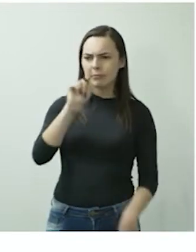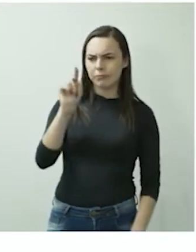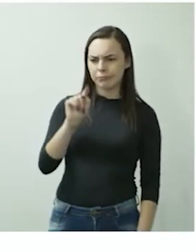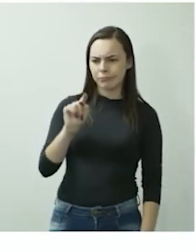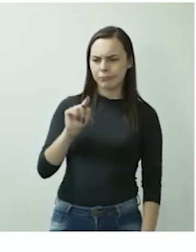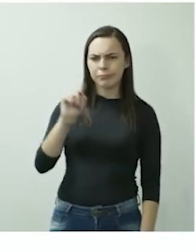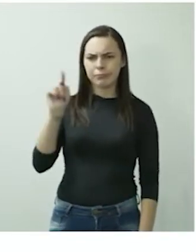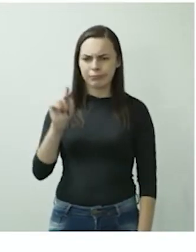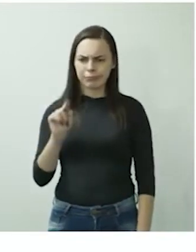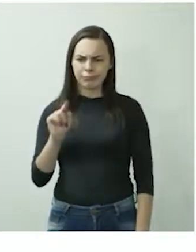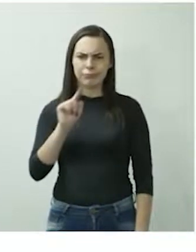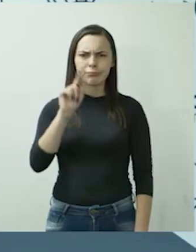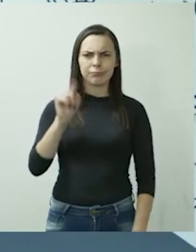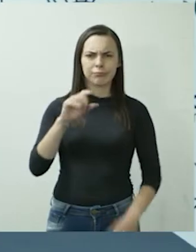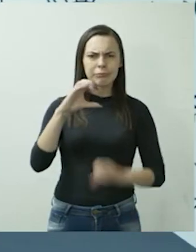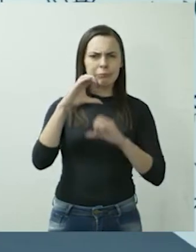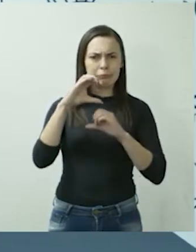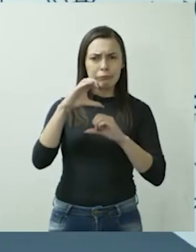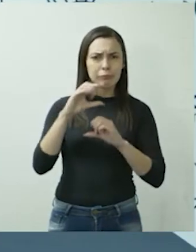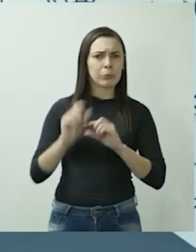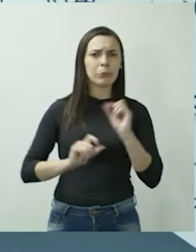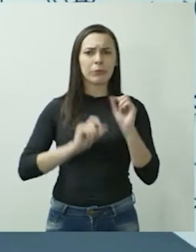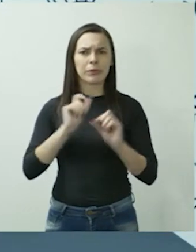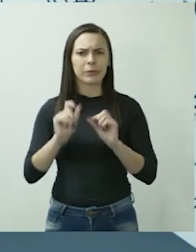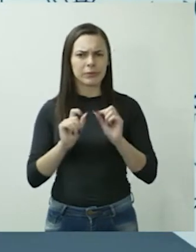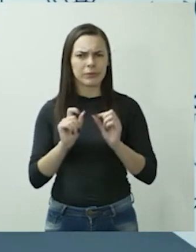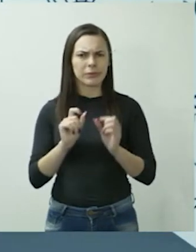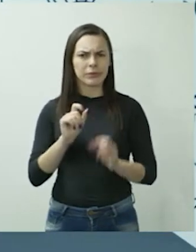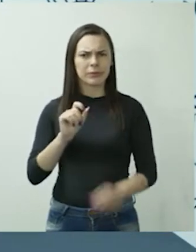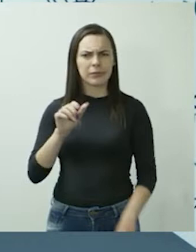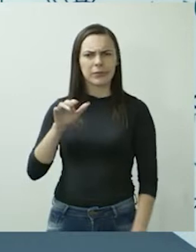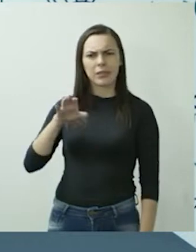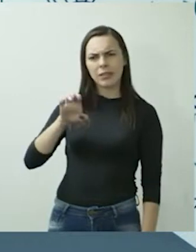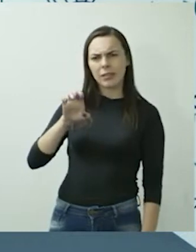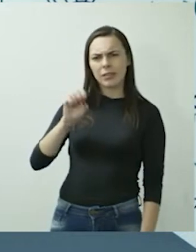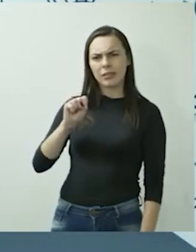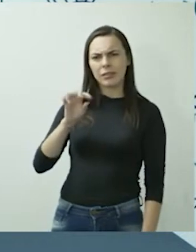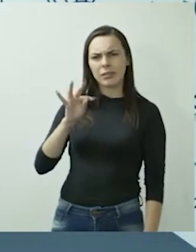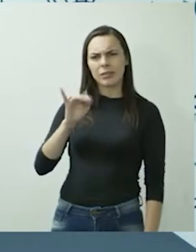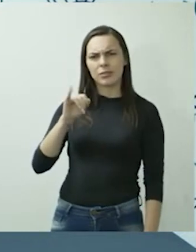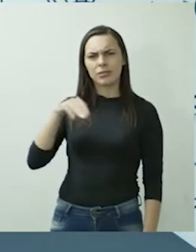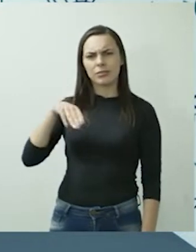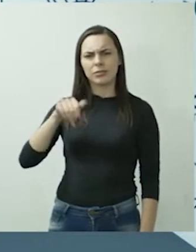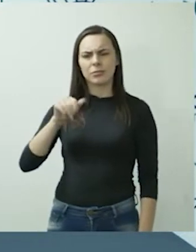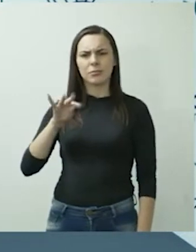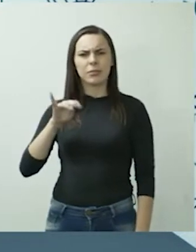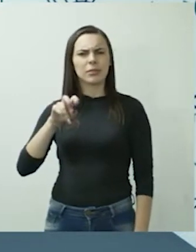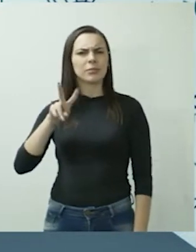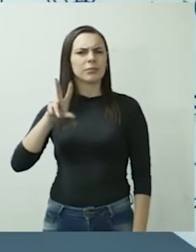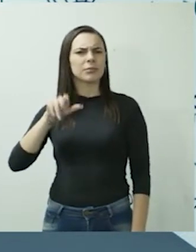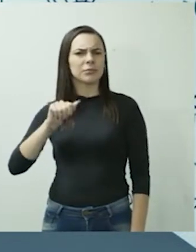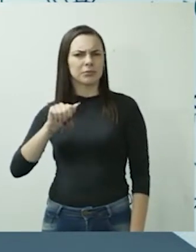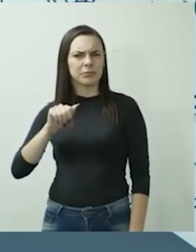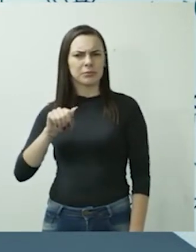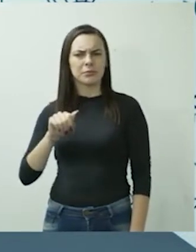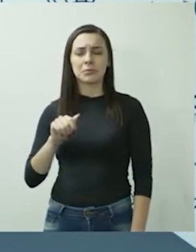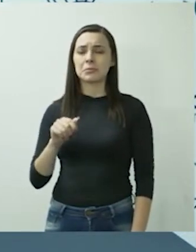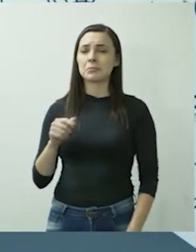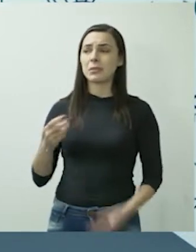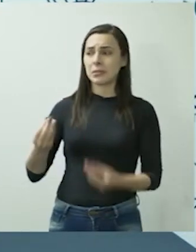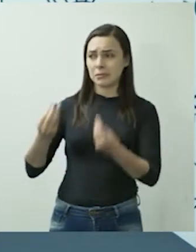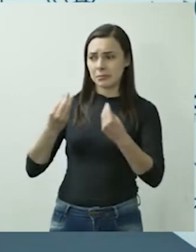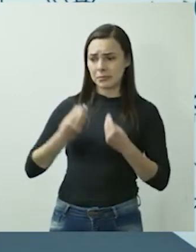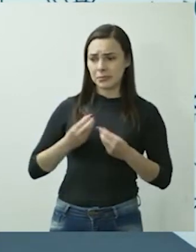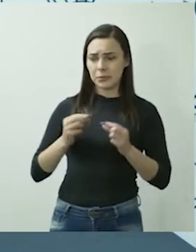interrogações. O que será que é estimativa? A bruxa mandou pra gente lá o caldeirão dela,